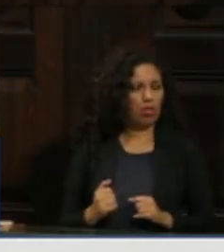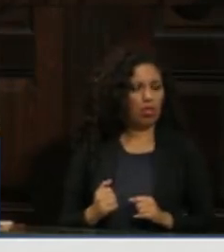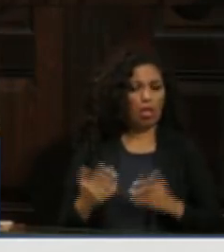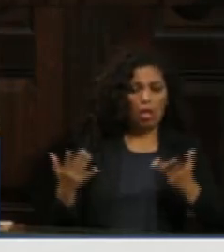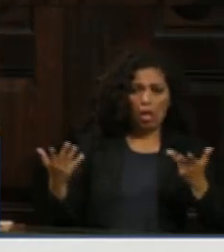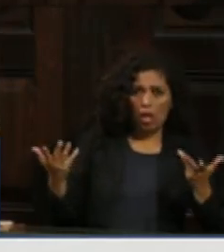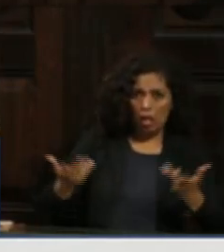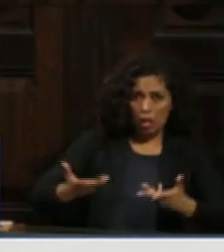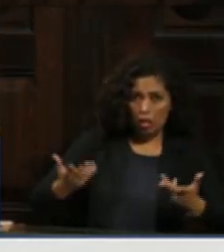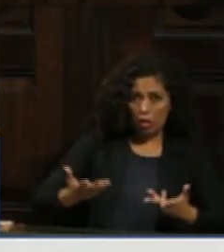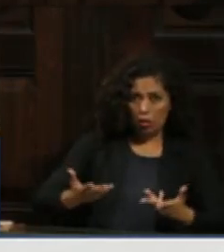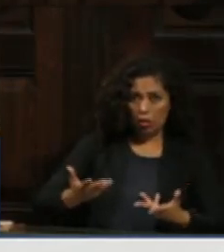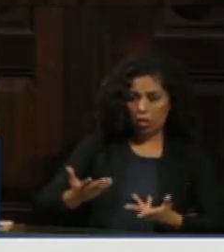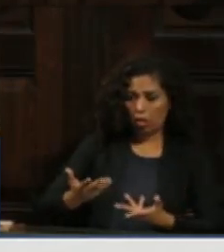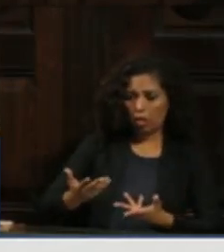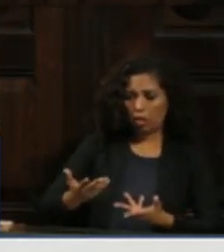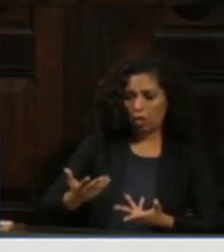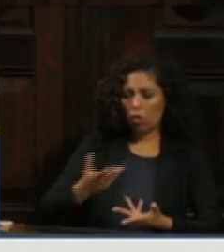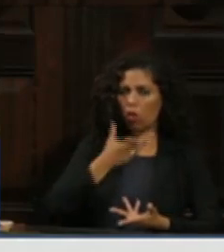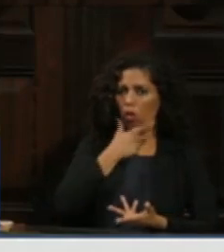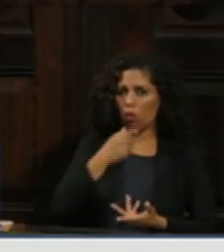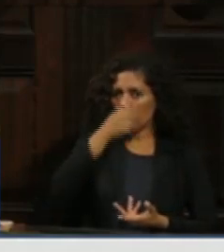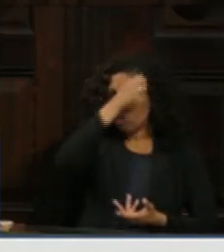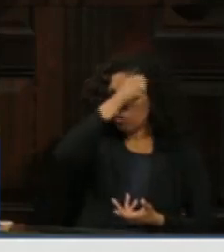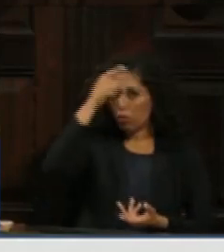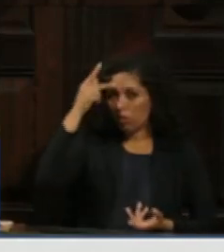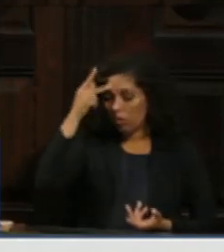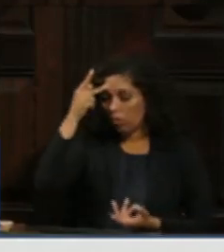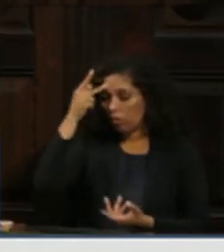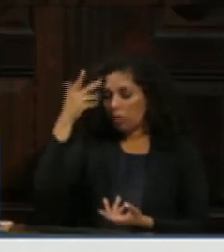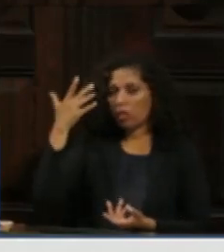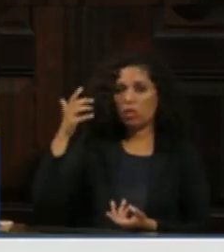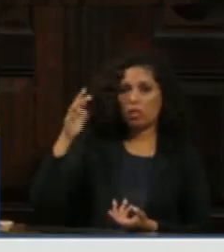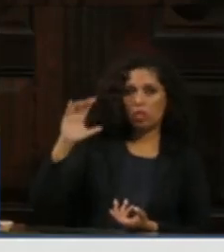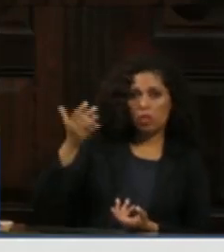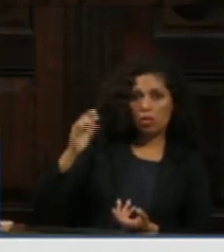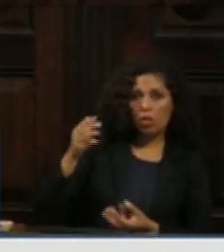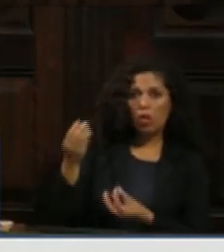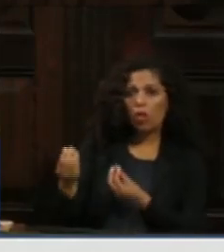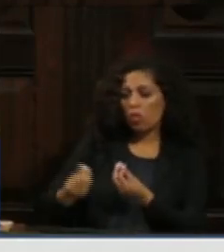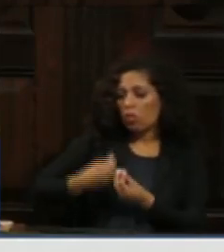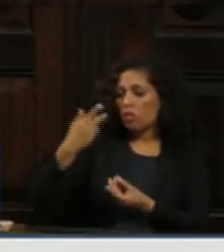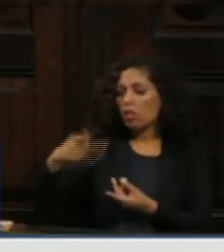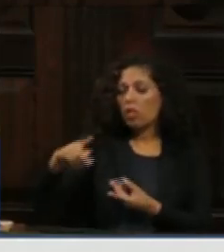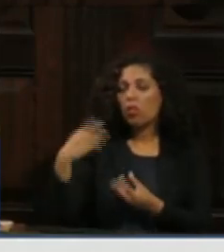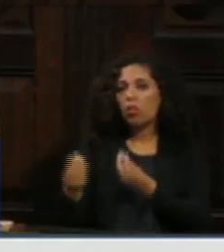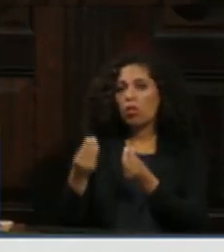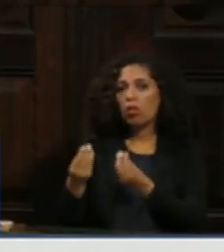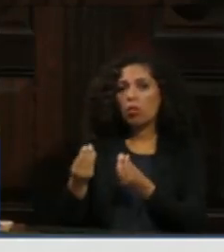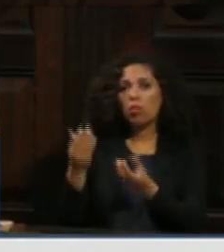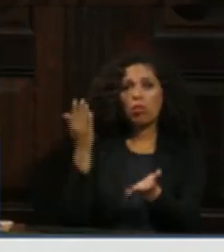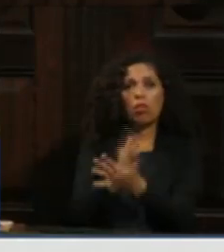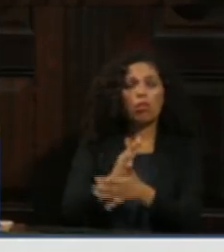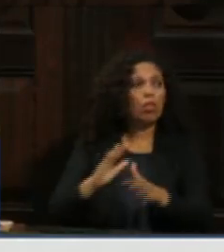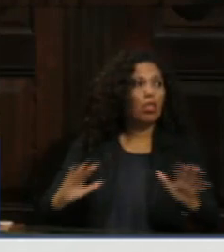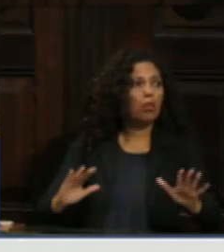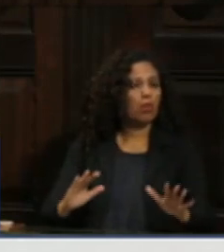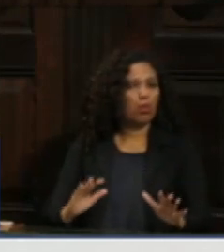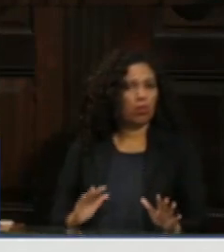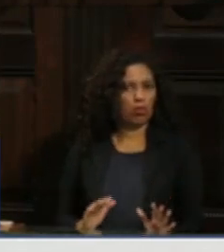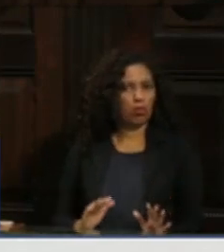Neves. É um dos grandes quadros políticos de Niterói, um jovem talentoso, comprometido